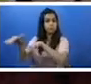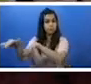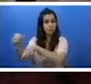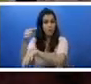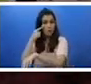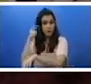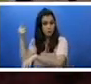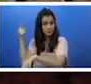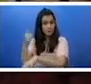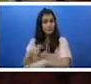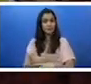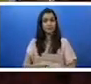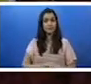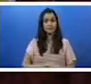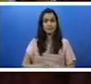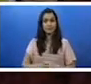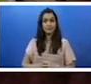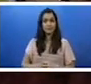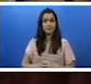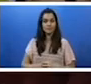olha.